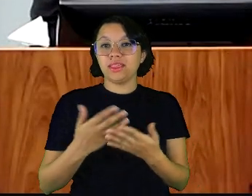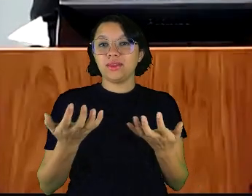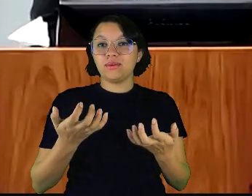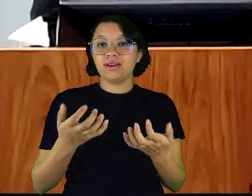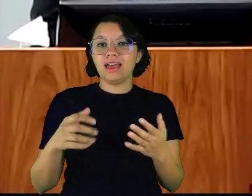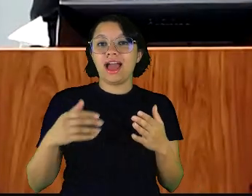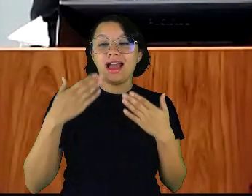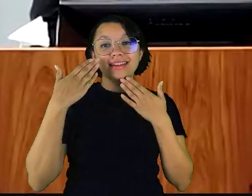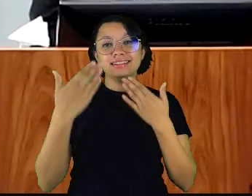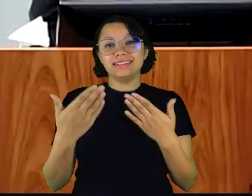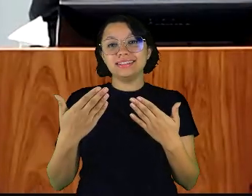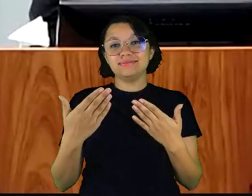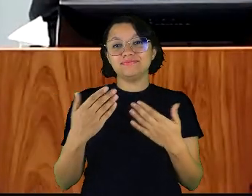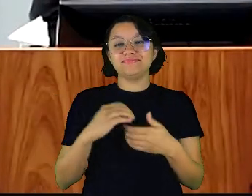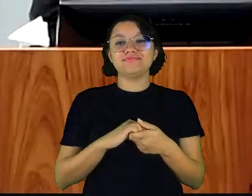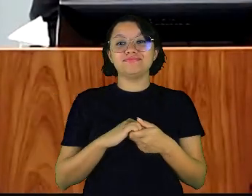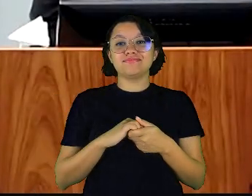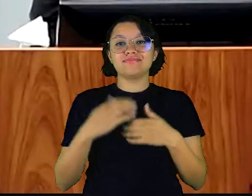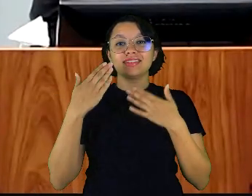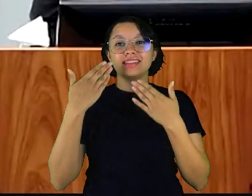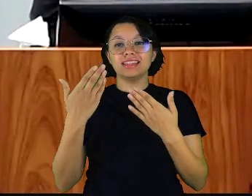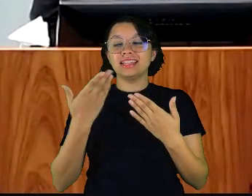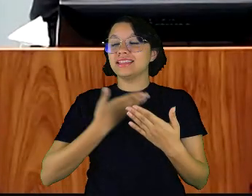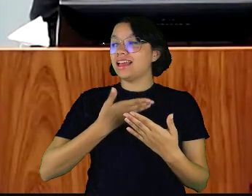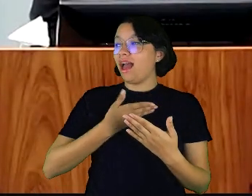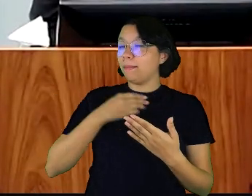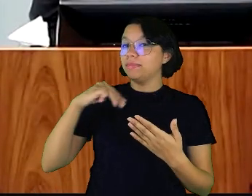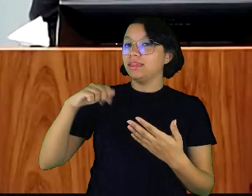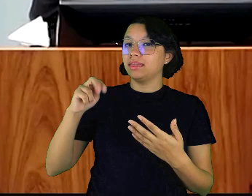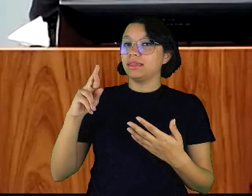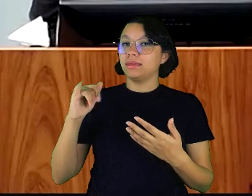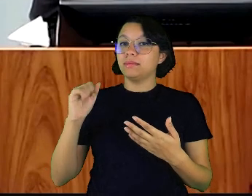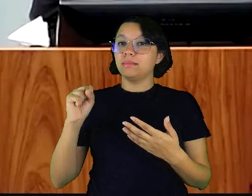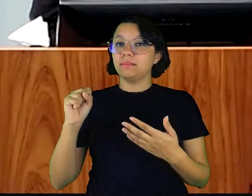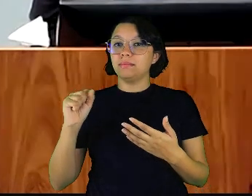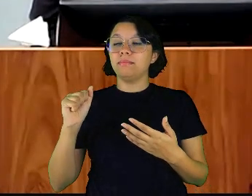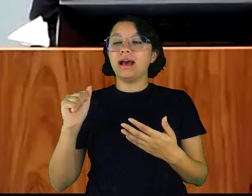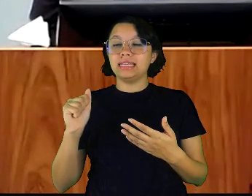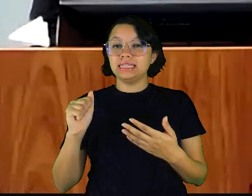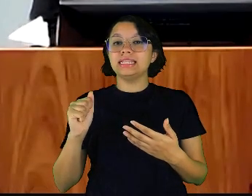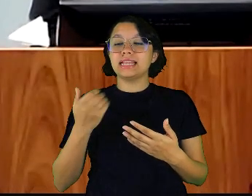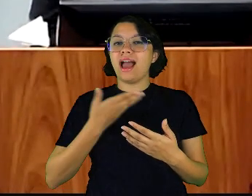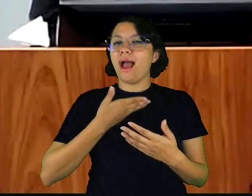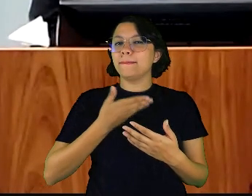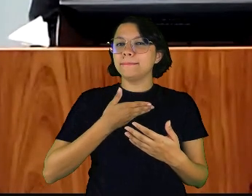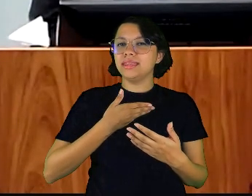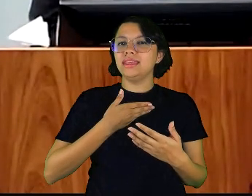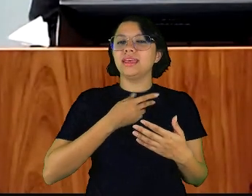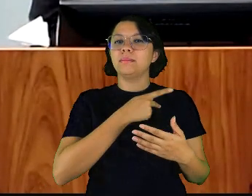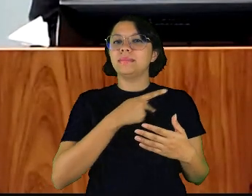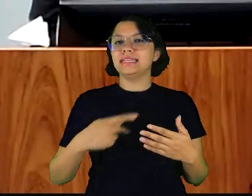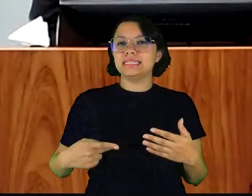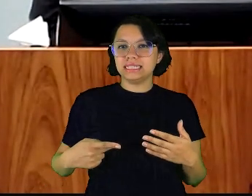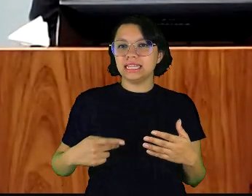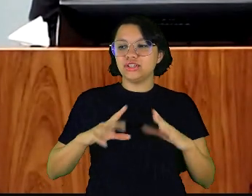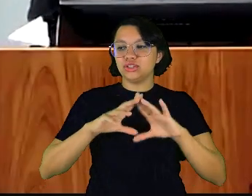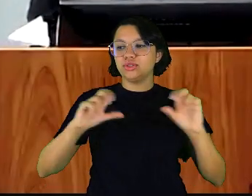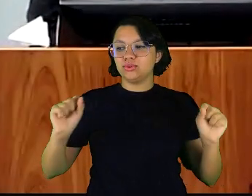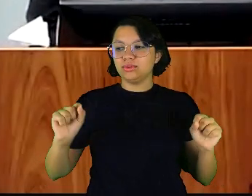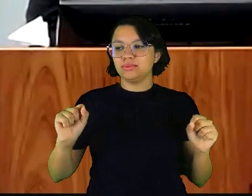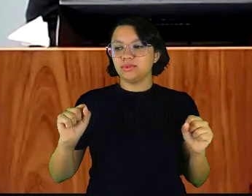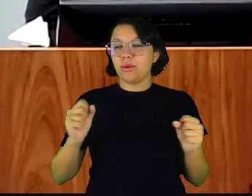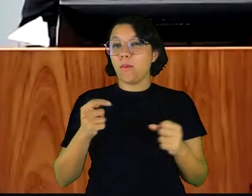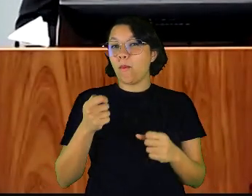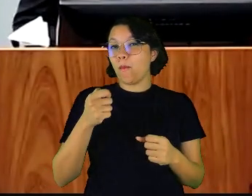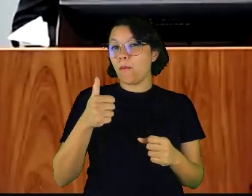primeiro agradecer a colega Marisa, presidente do tribunal, amiga de muitos anos, quase